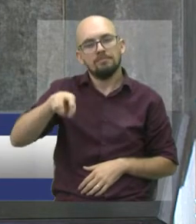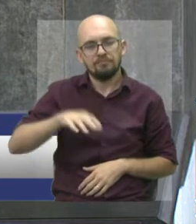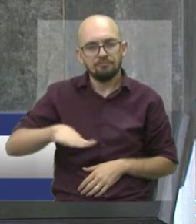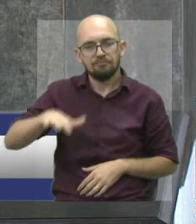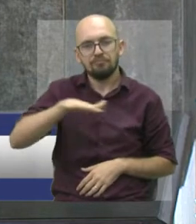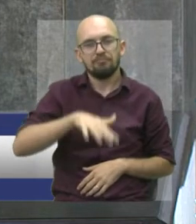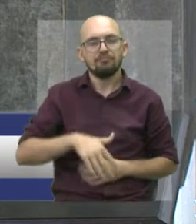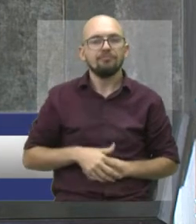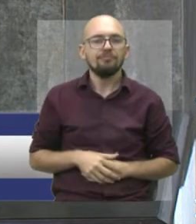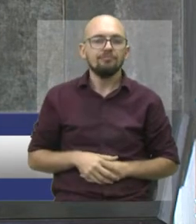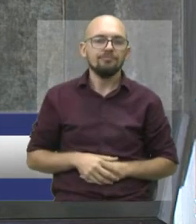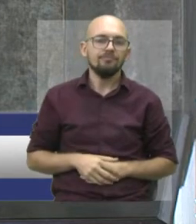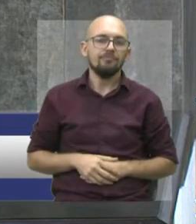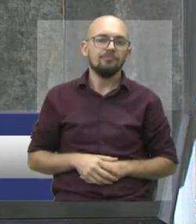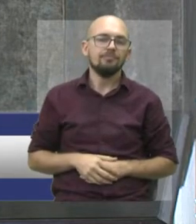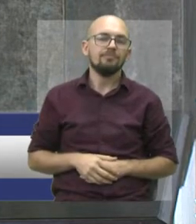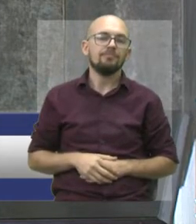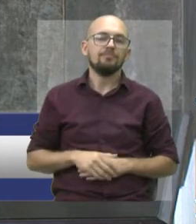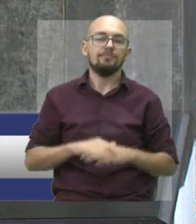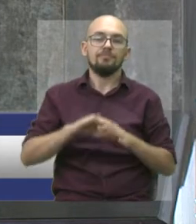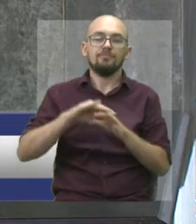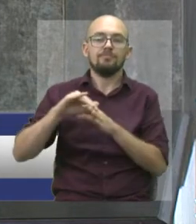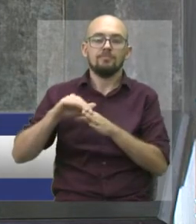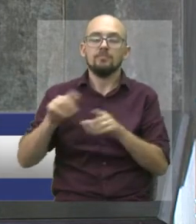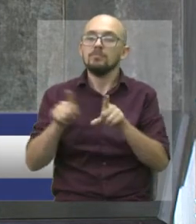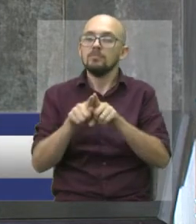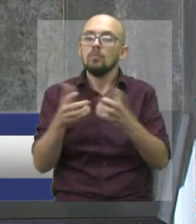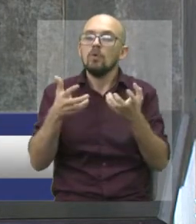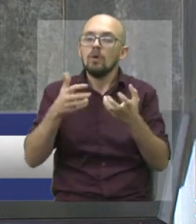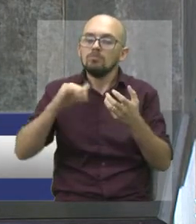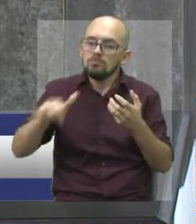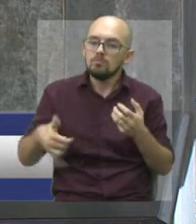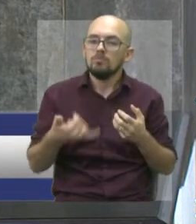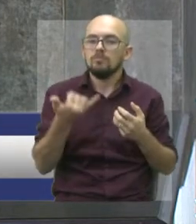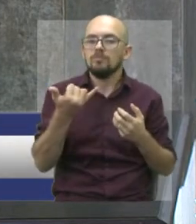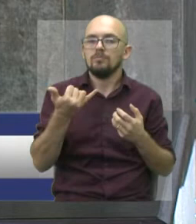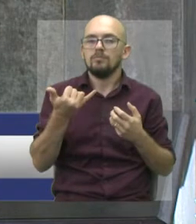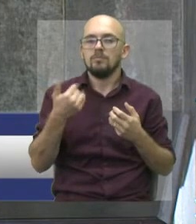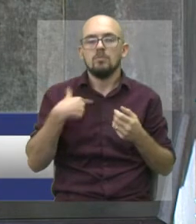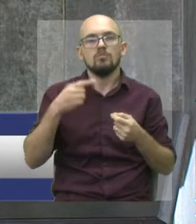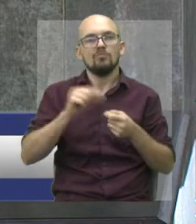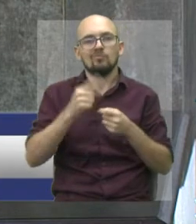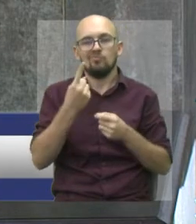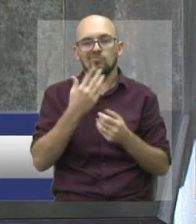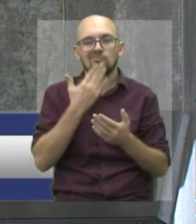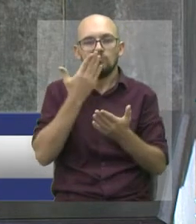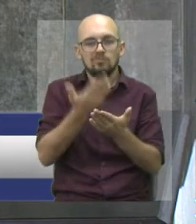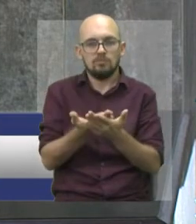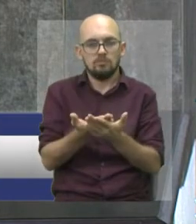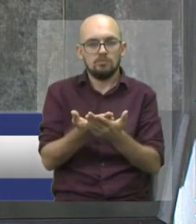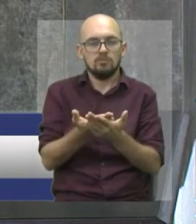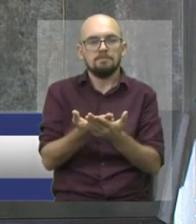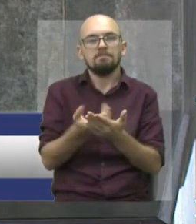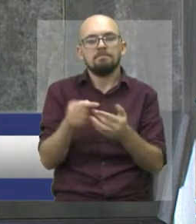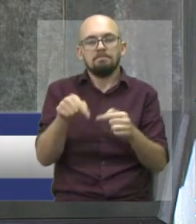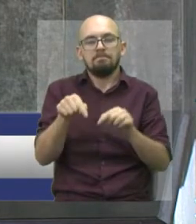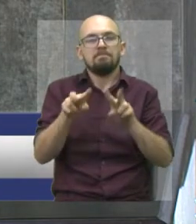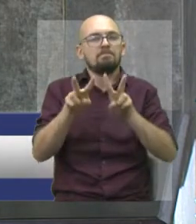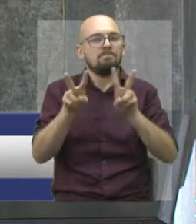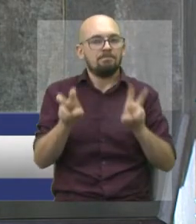lugar. Também quero aproveitar, eu fiz um requerimento também